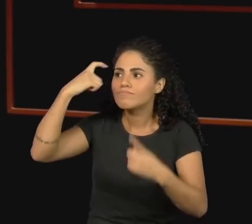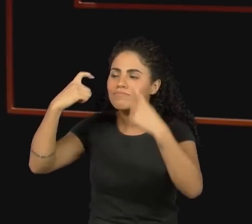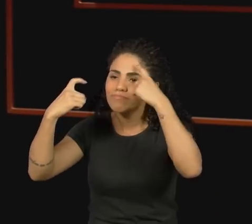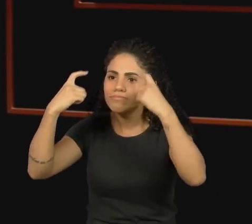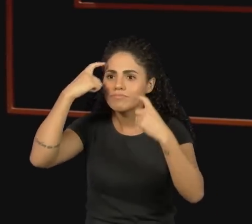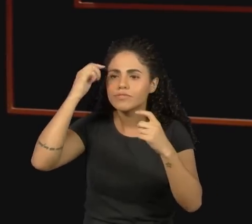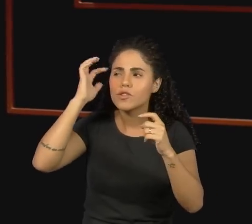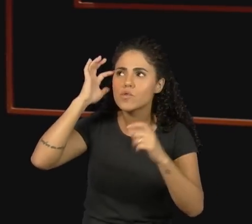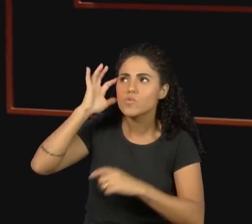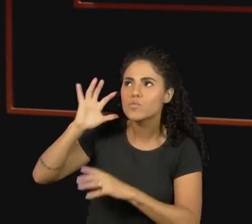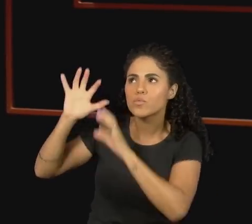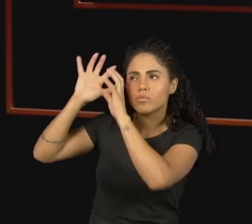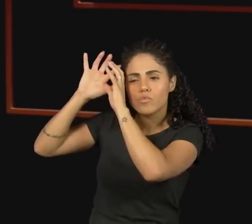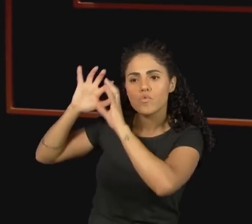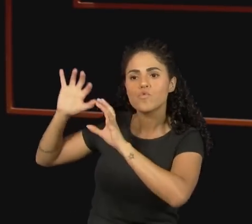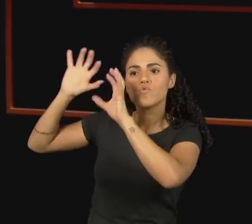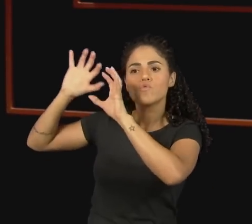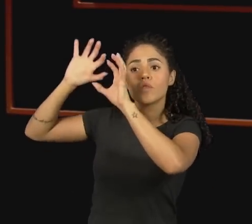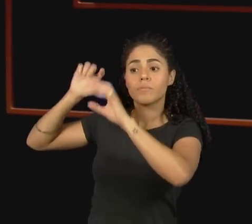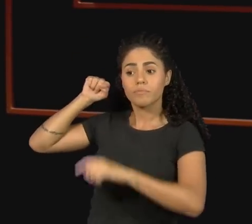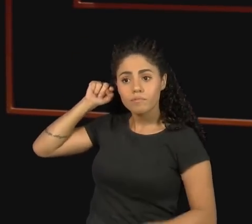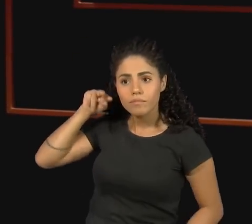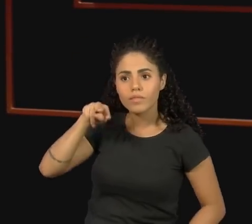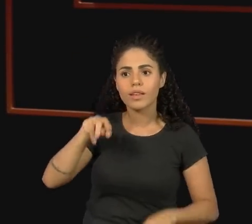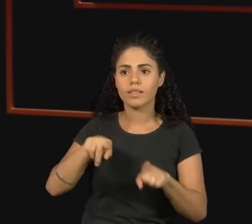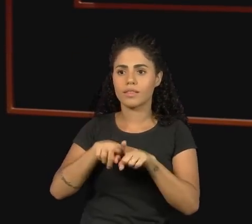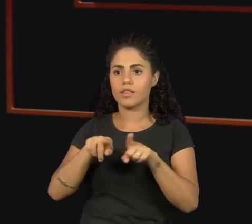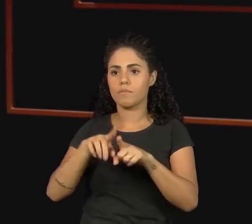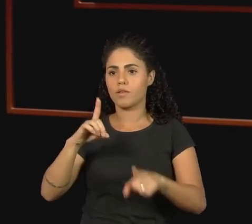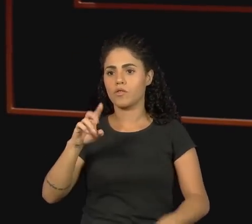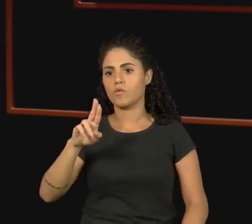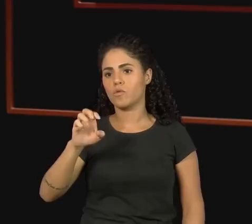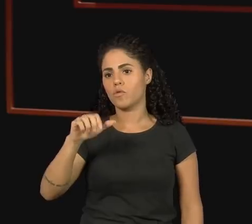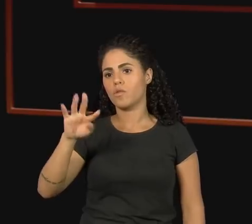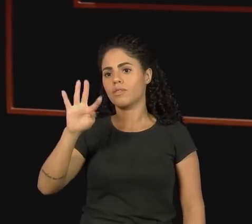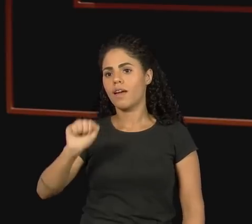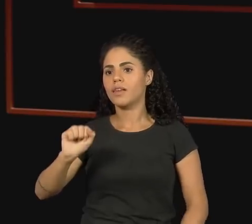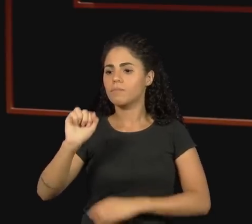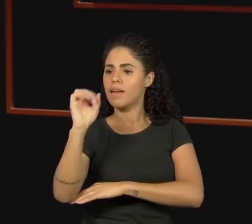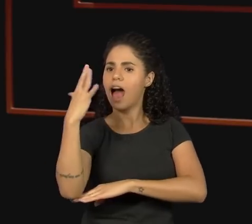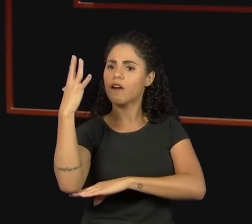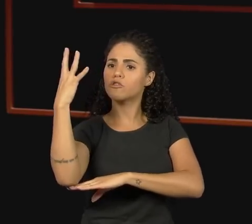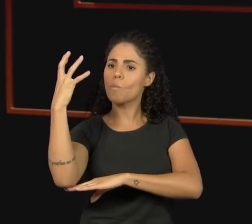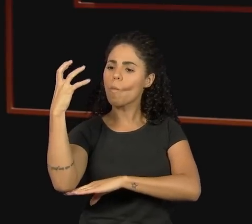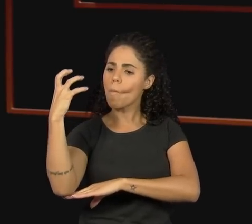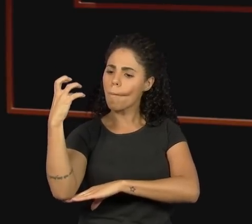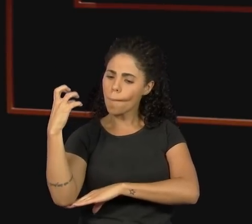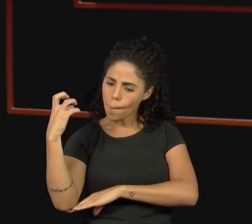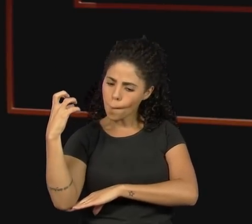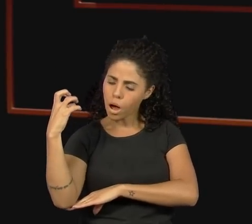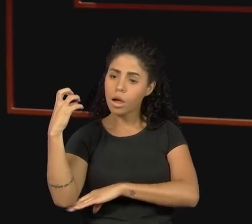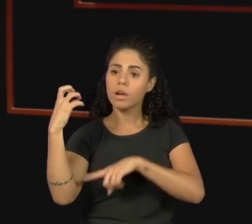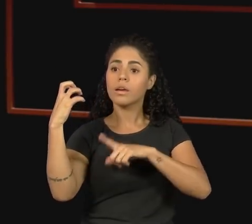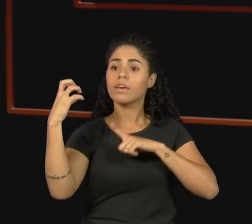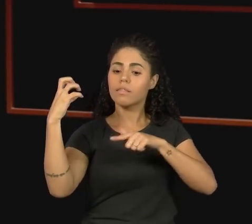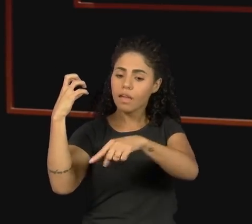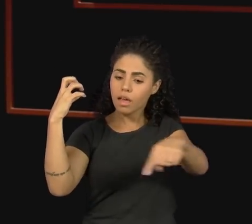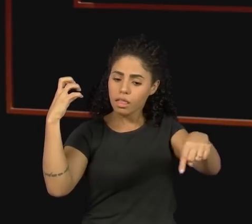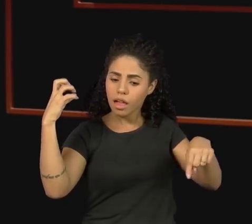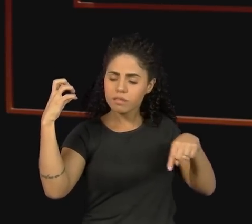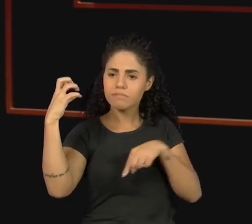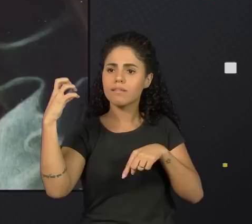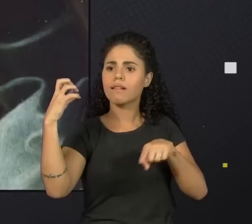da Doroteia, que era são as árvores secas com esses galhos que convergem para dentro da cena do